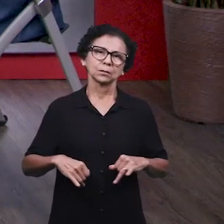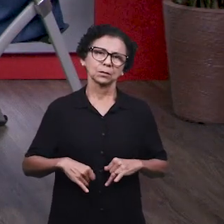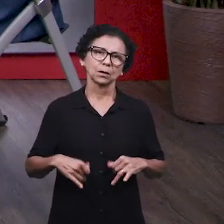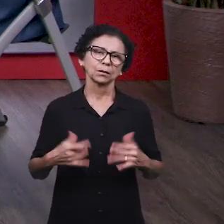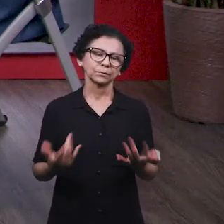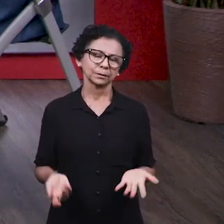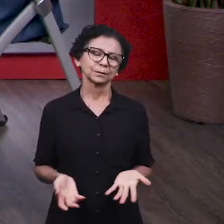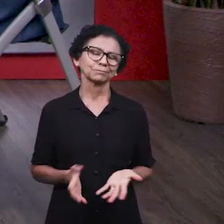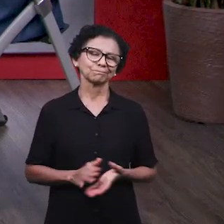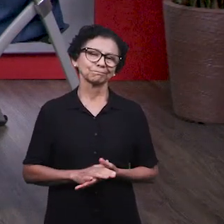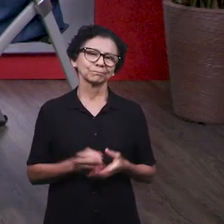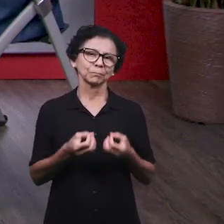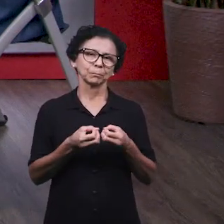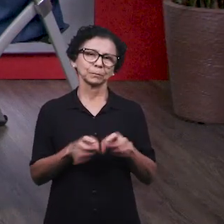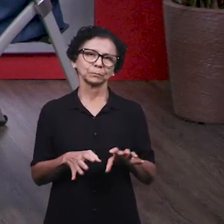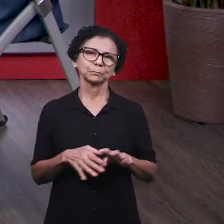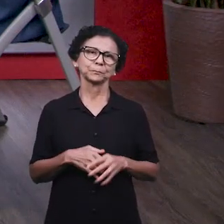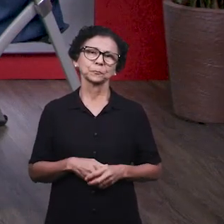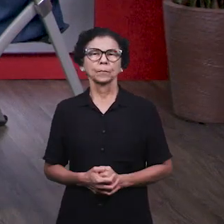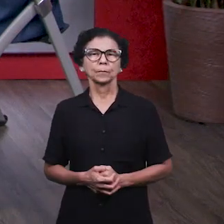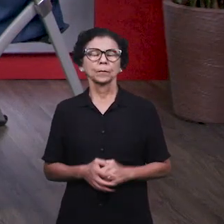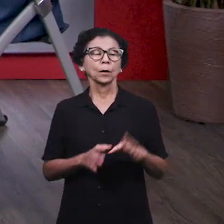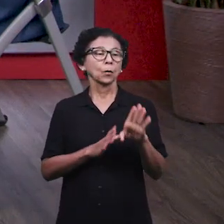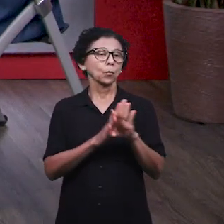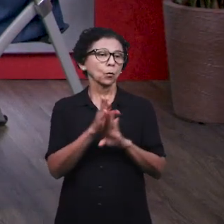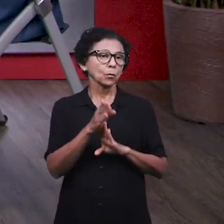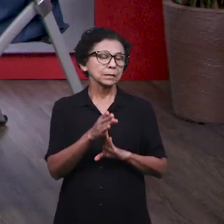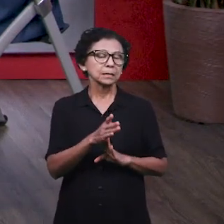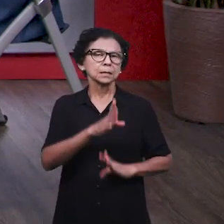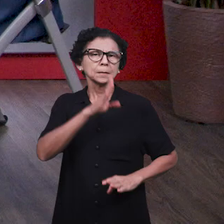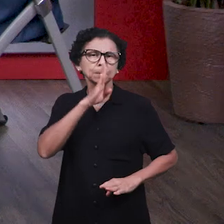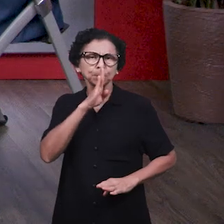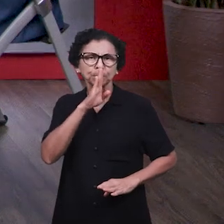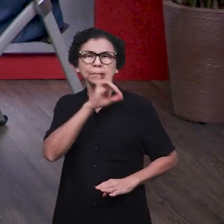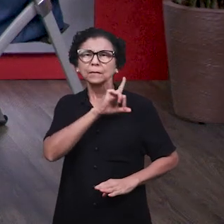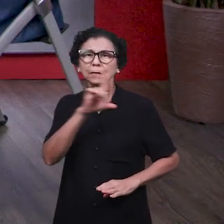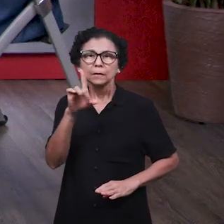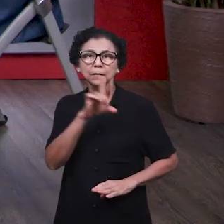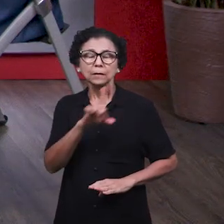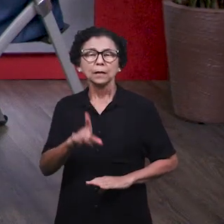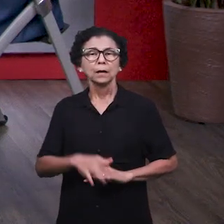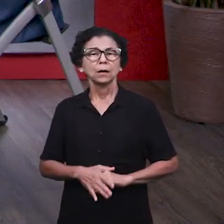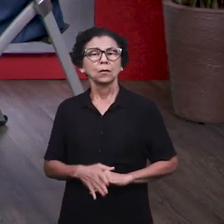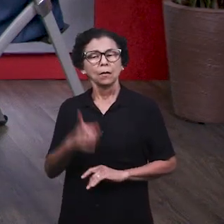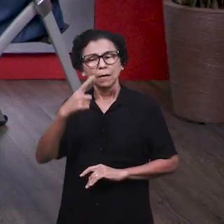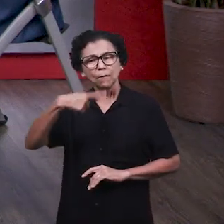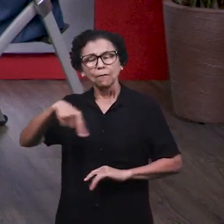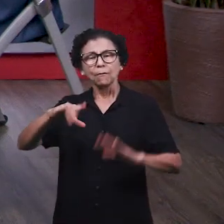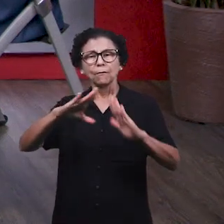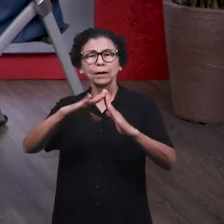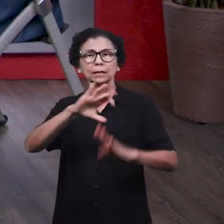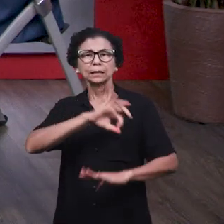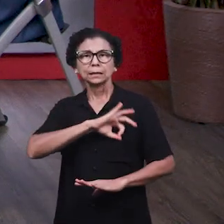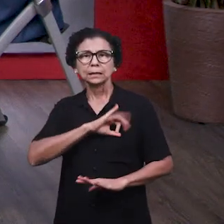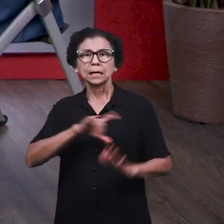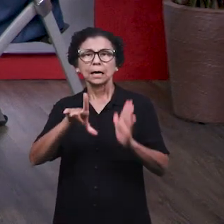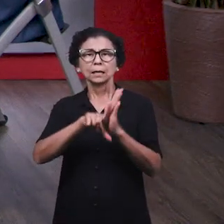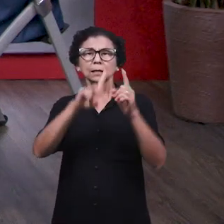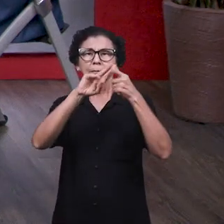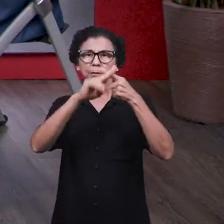deteriorado. Então, o que que eu digo a elas? Não se cale, faça a ocorrência. A lei